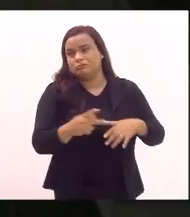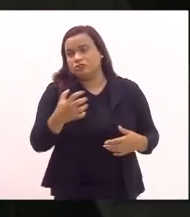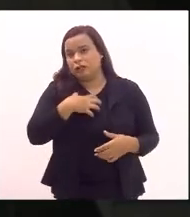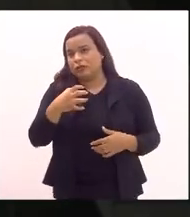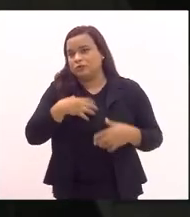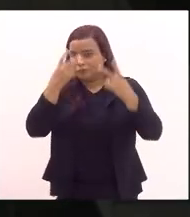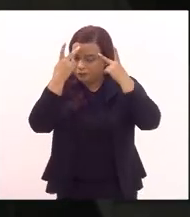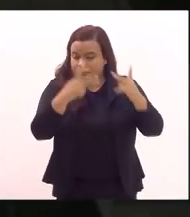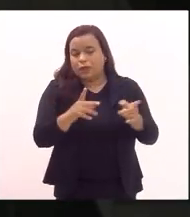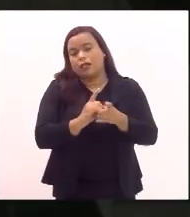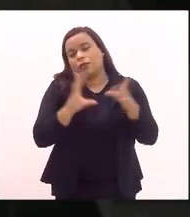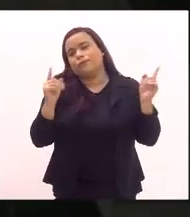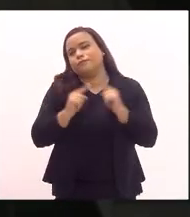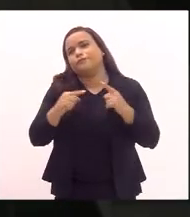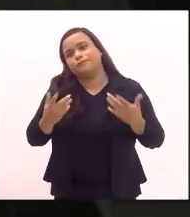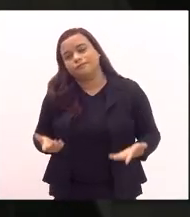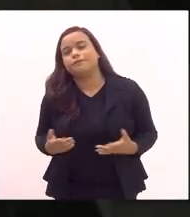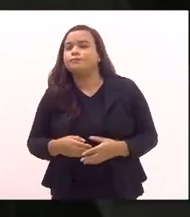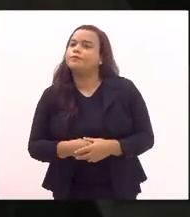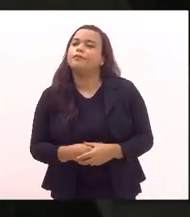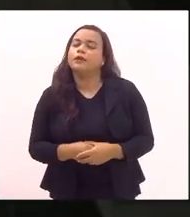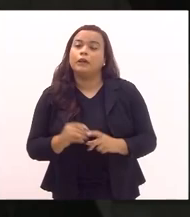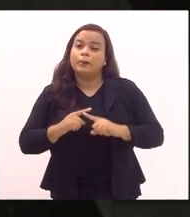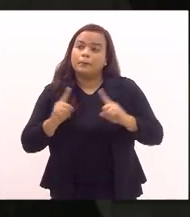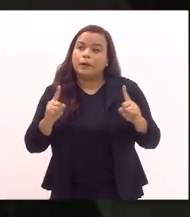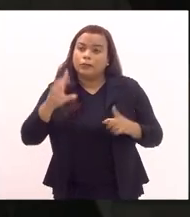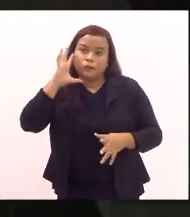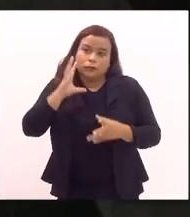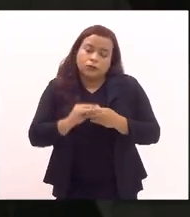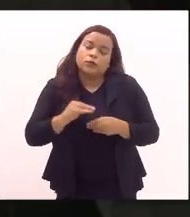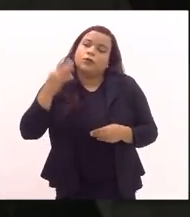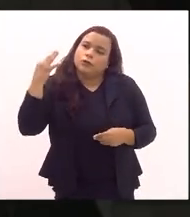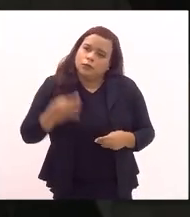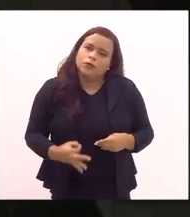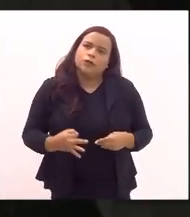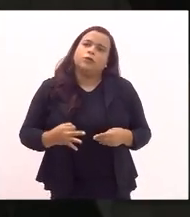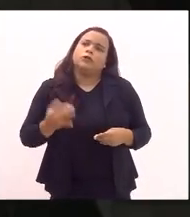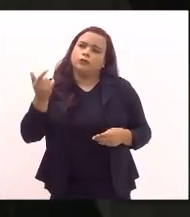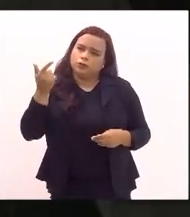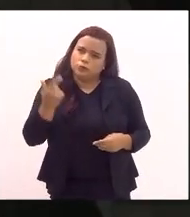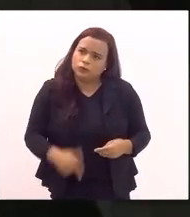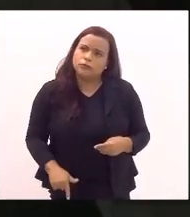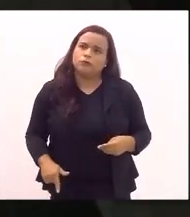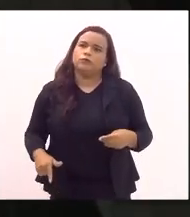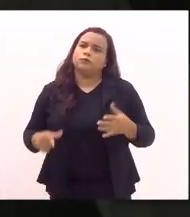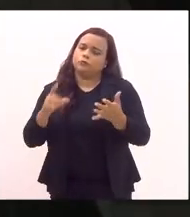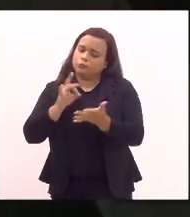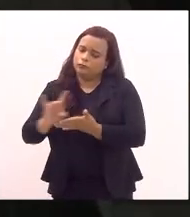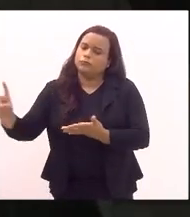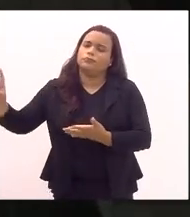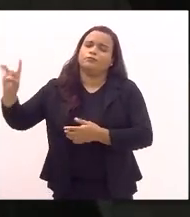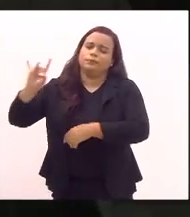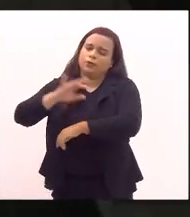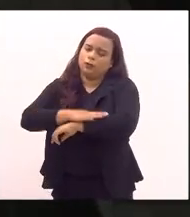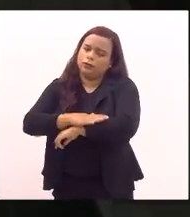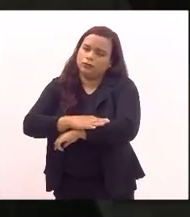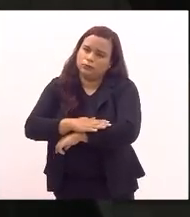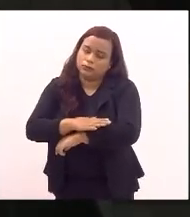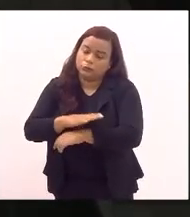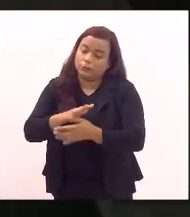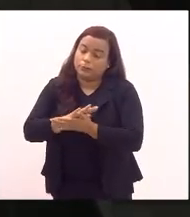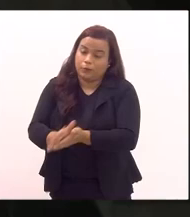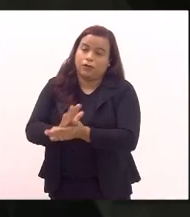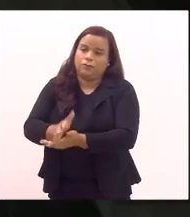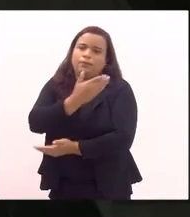para o bem da Democracia mas evidentemente se trata aqui da reafirmação do Ódio do preconceito e da